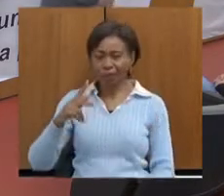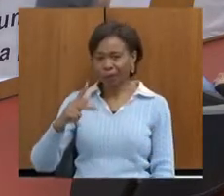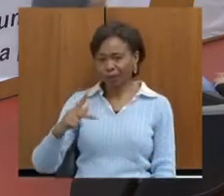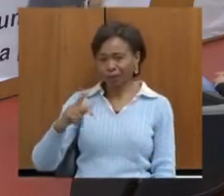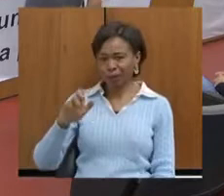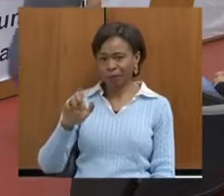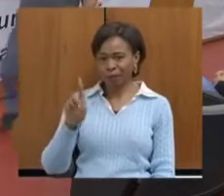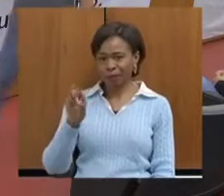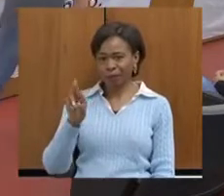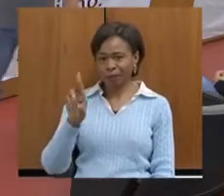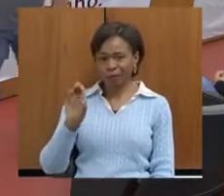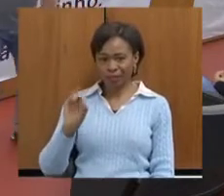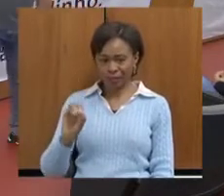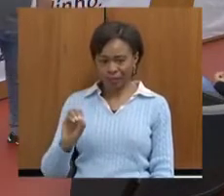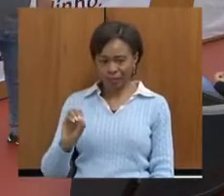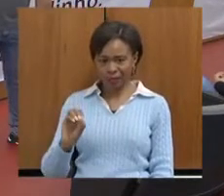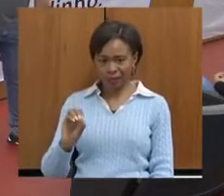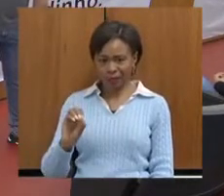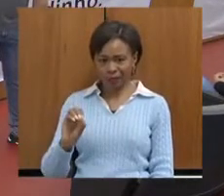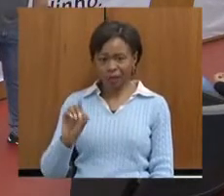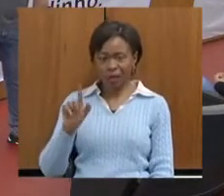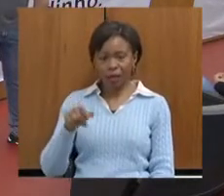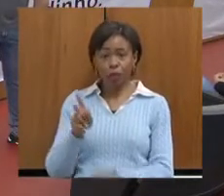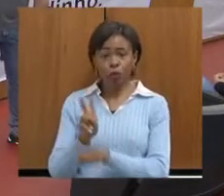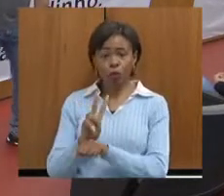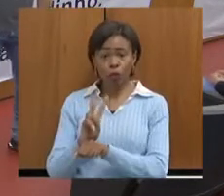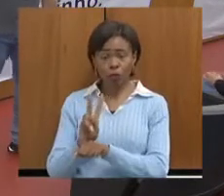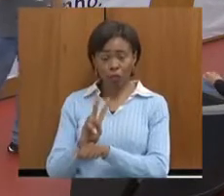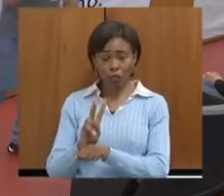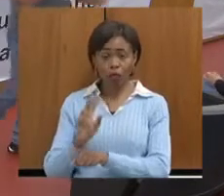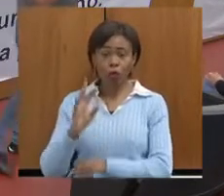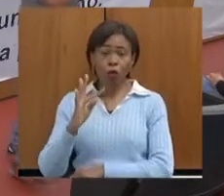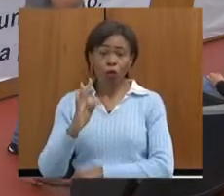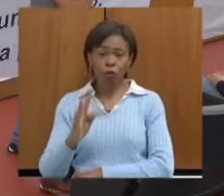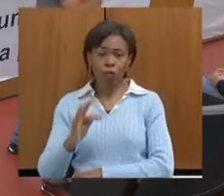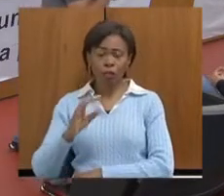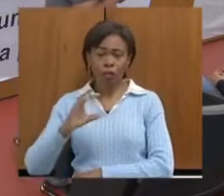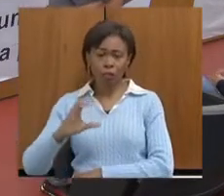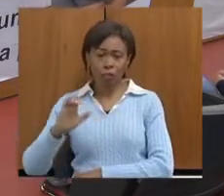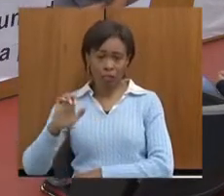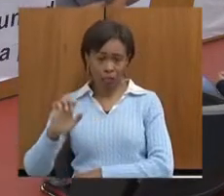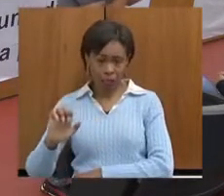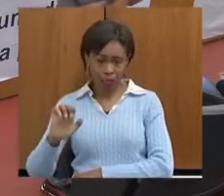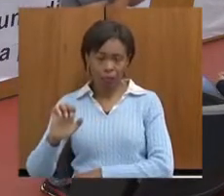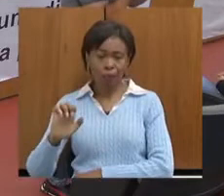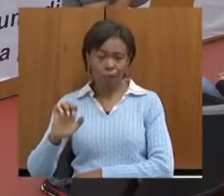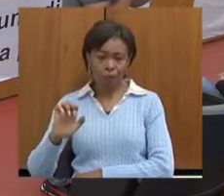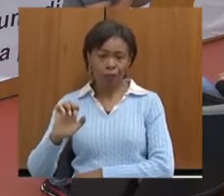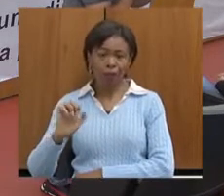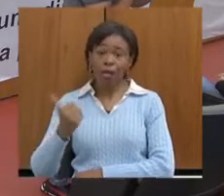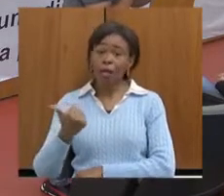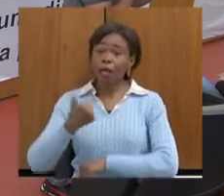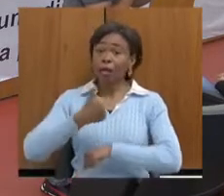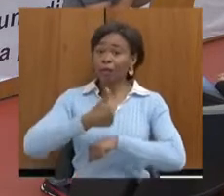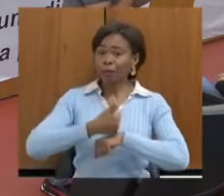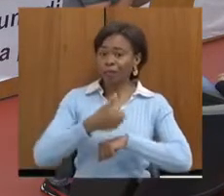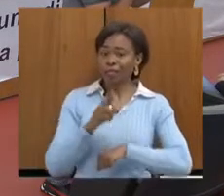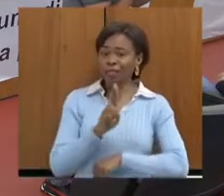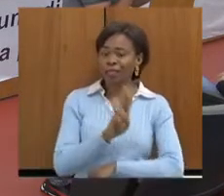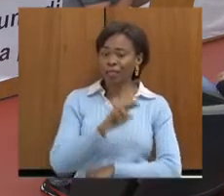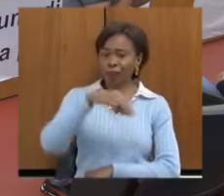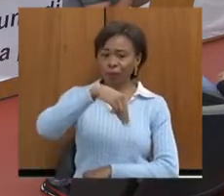Azevedo superintendente de controle externo do Tribunal de Contas do Estado representando o Mauri José Torres